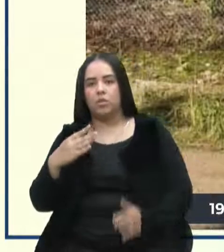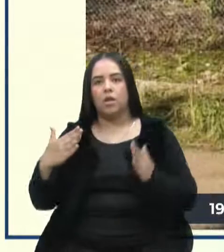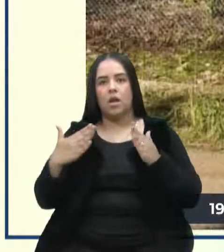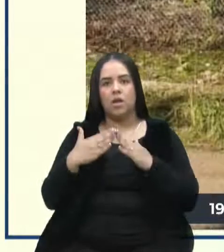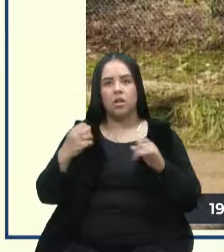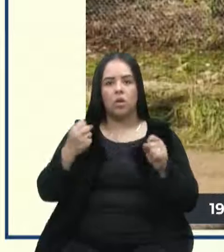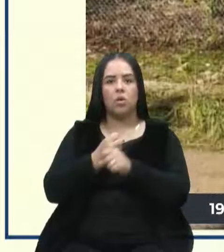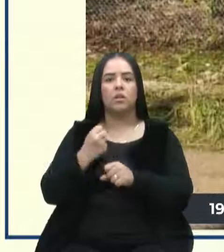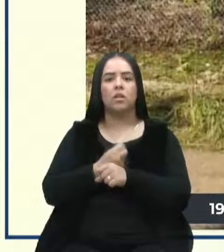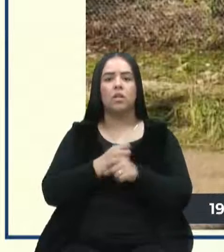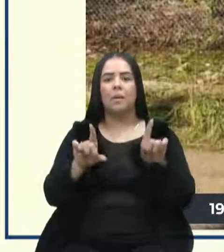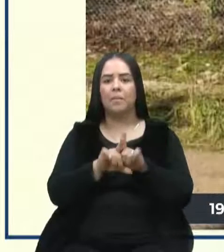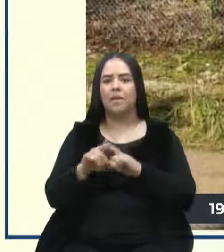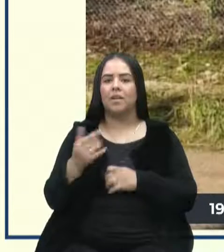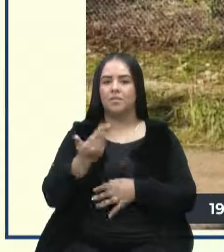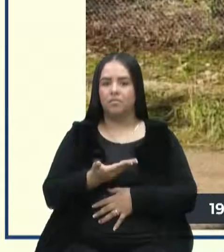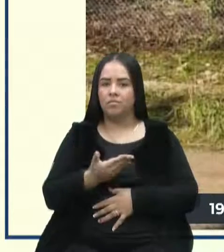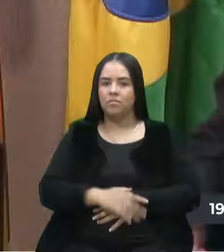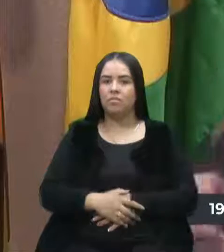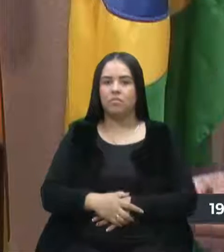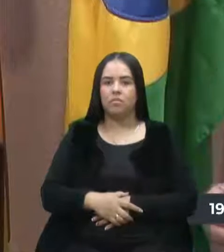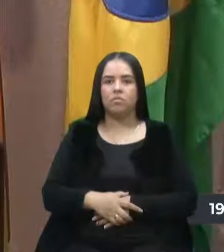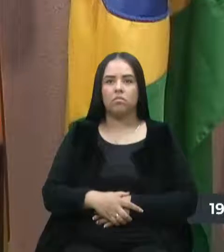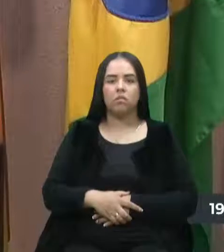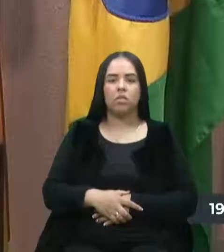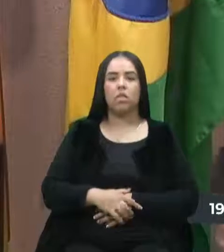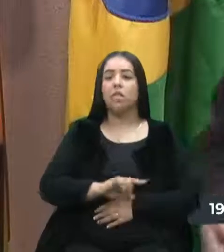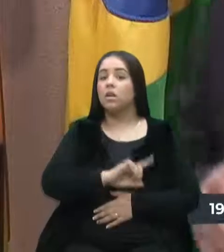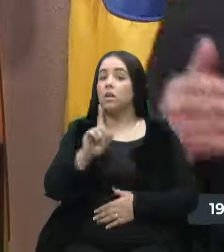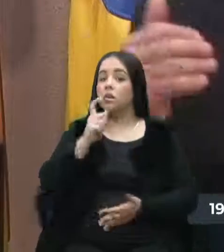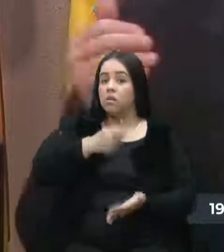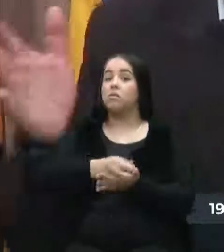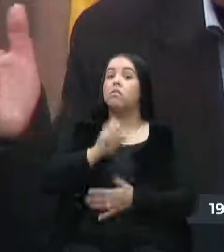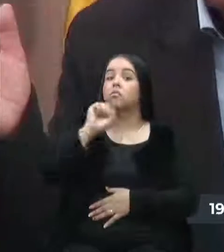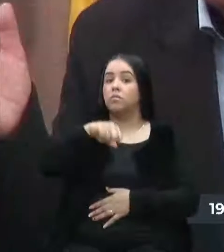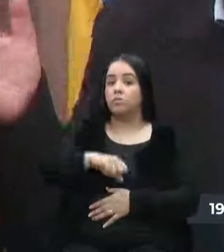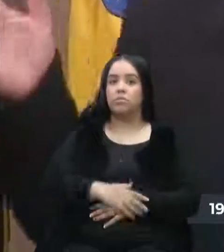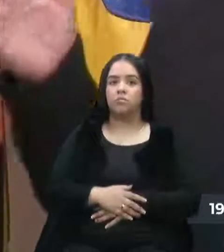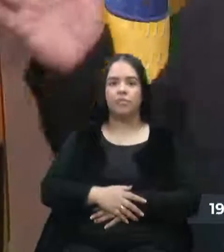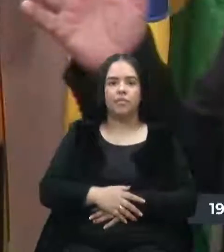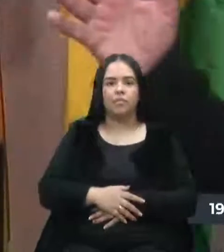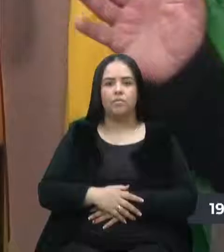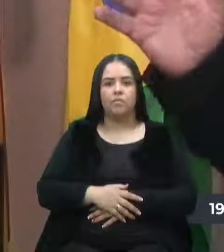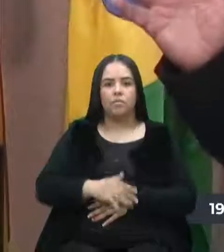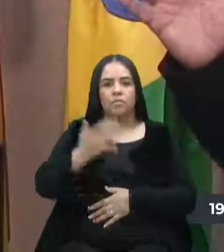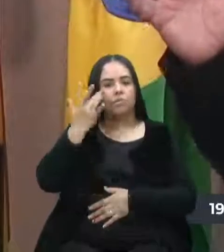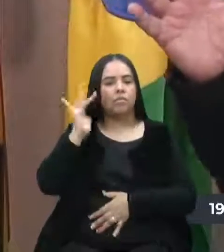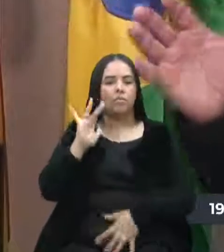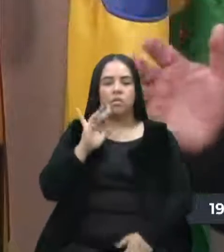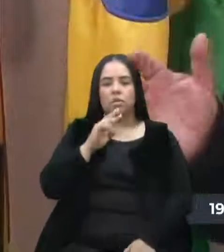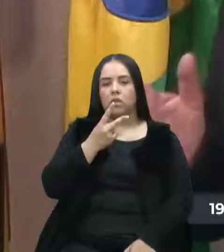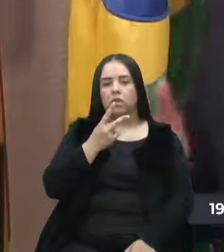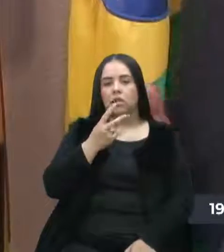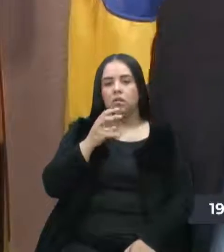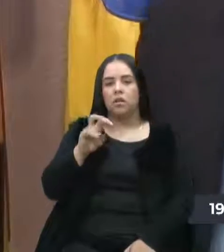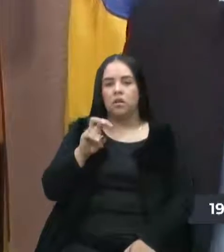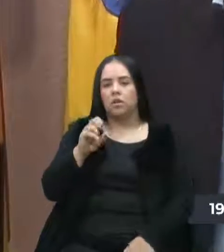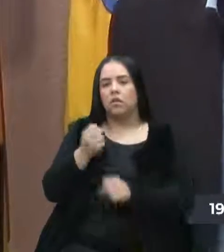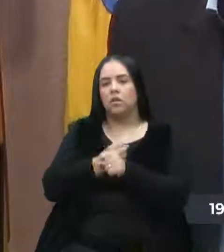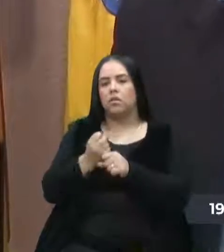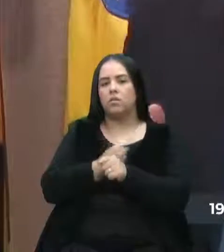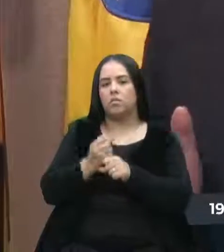serão construídas também no campo da Serra pois bem eles pagam sim Aí não sei se é 25 anos uma prestação de r$